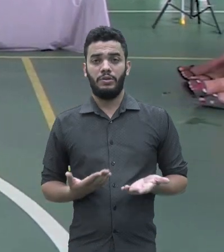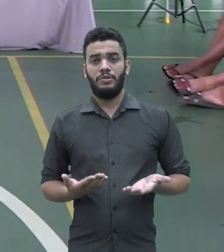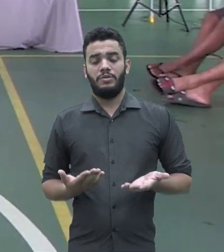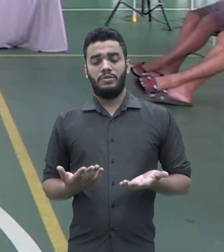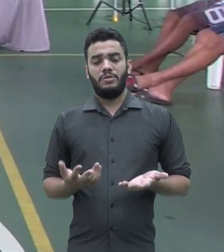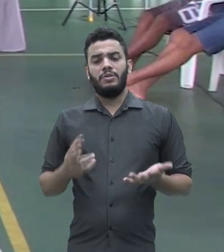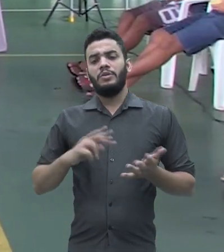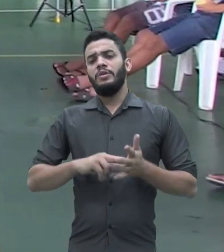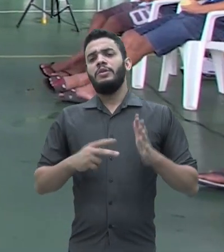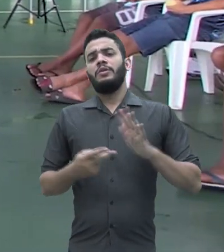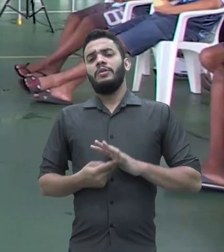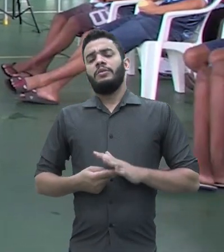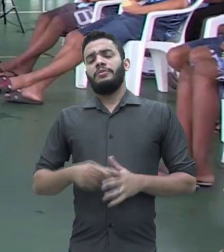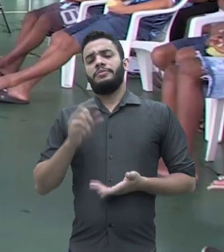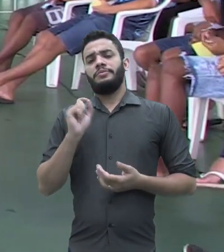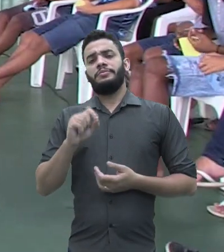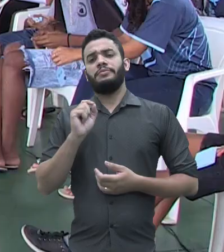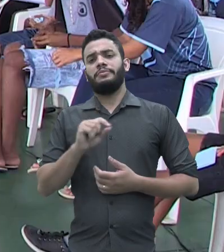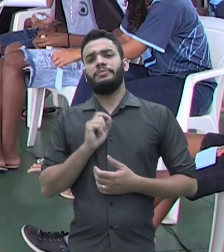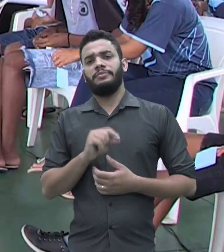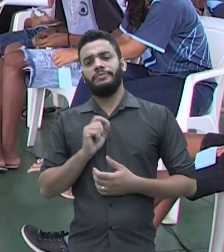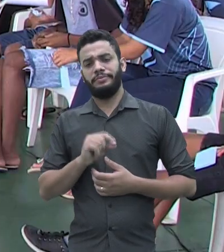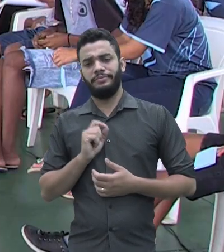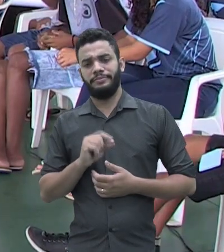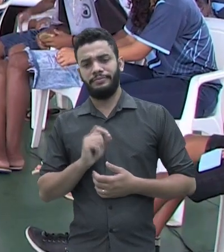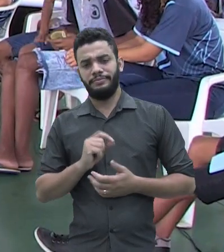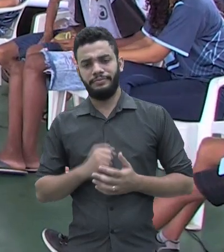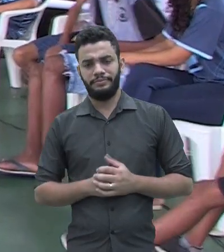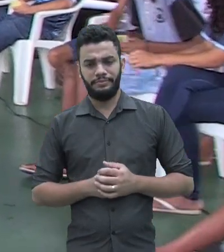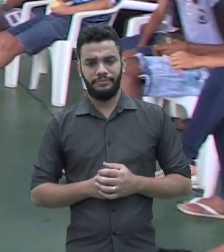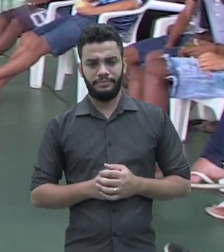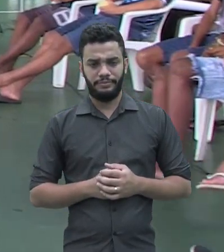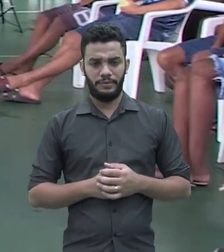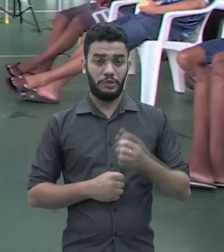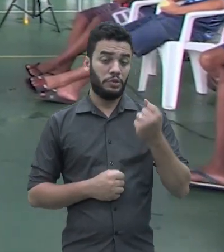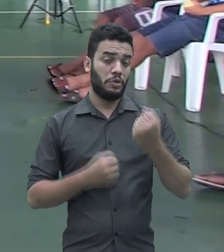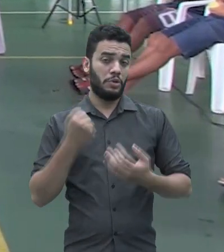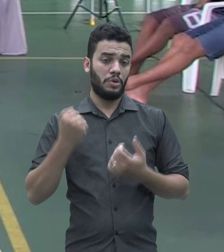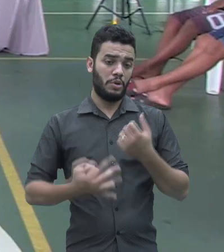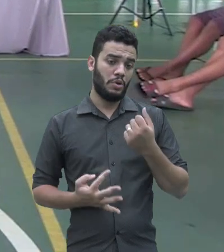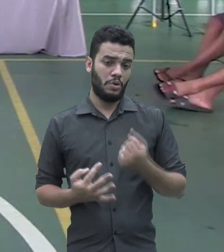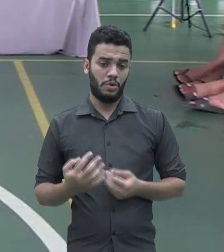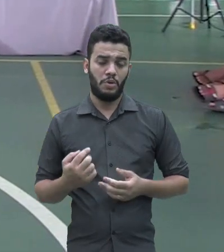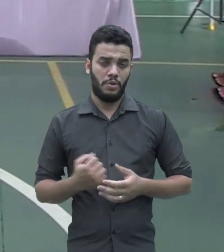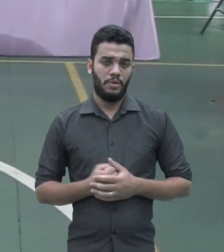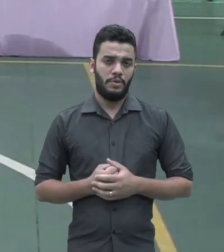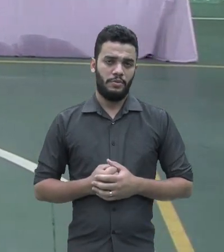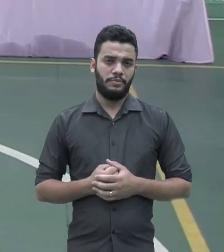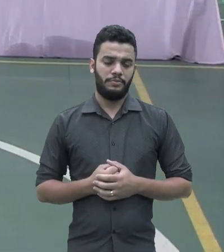gente? O que, que é estéreo? Quem pode me falar o que é estéreo?